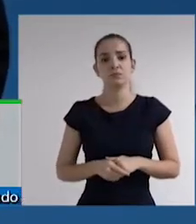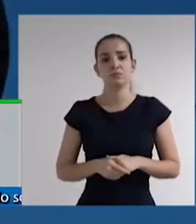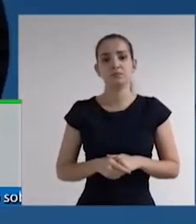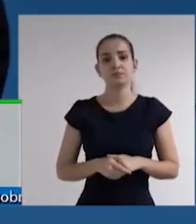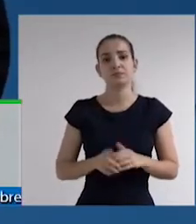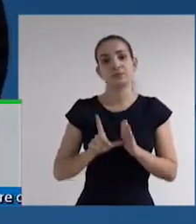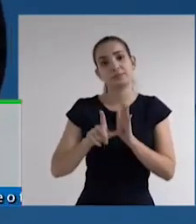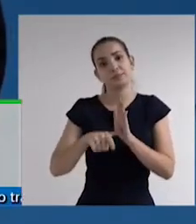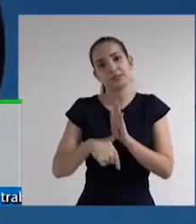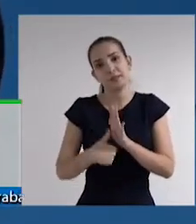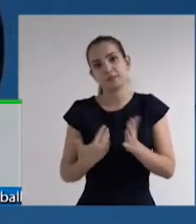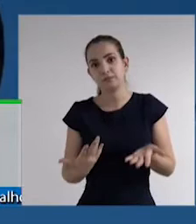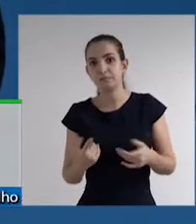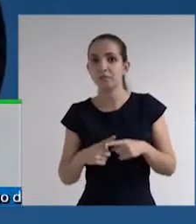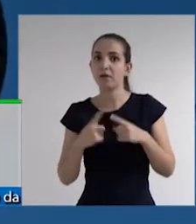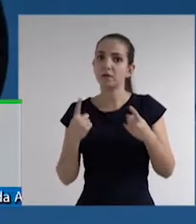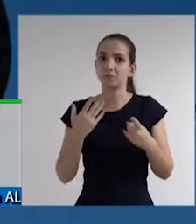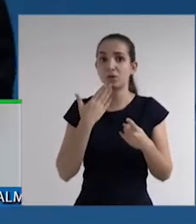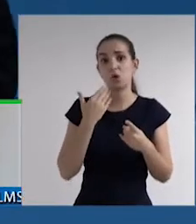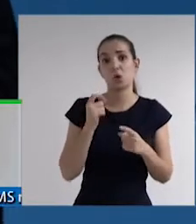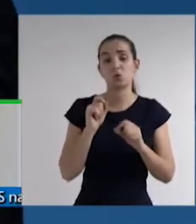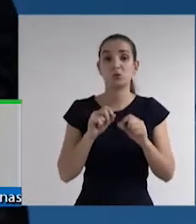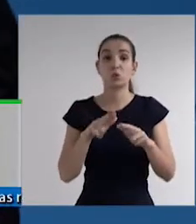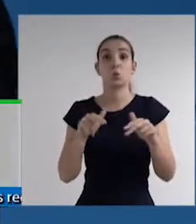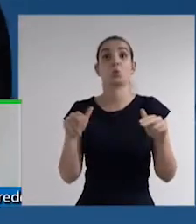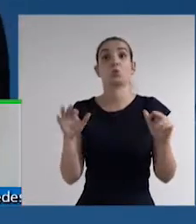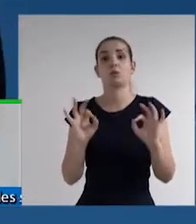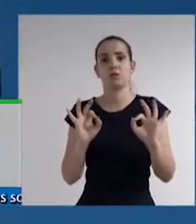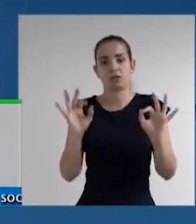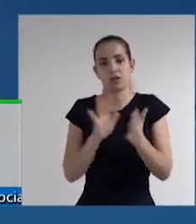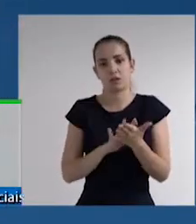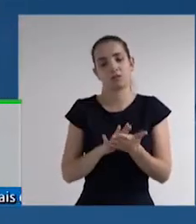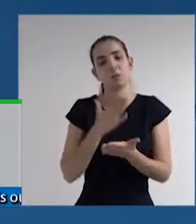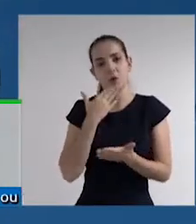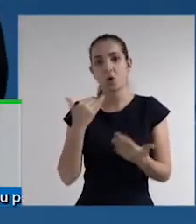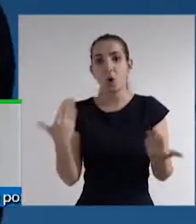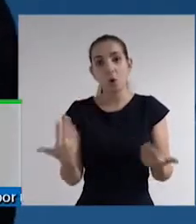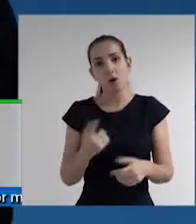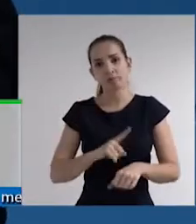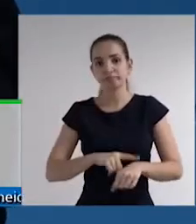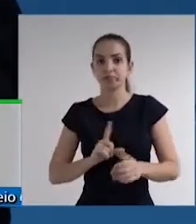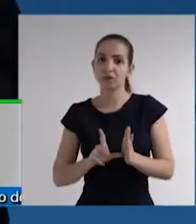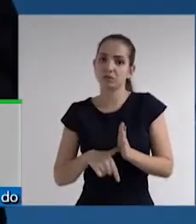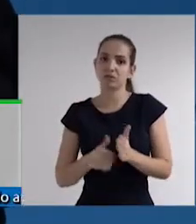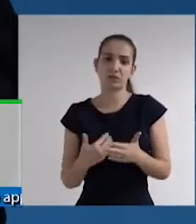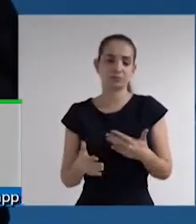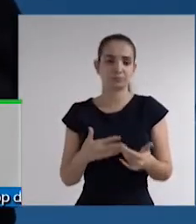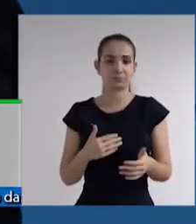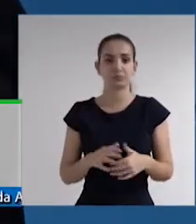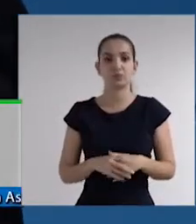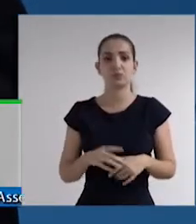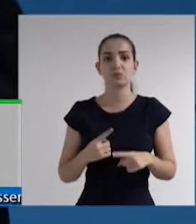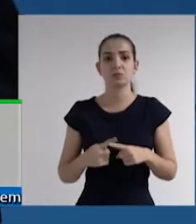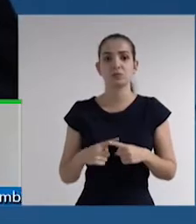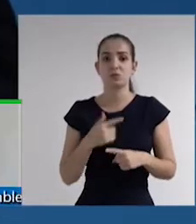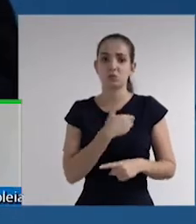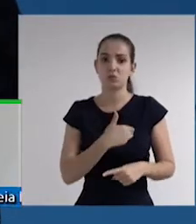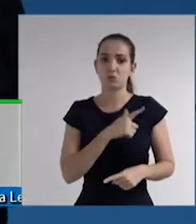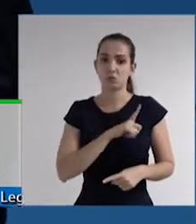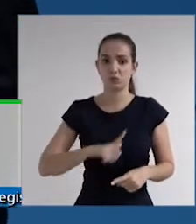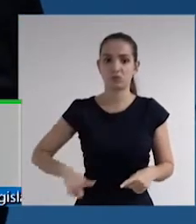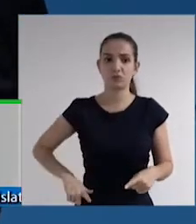do que nunca, né? O governo do Estado, no momento de dificuldade,